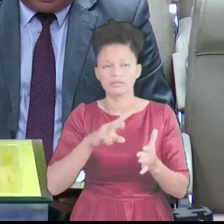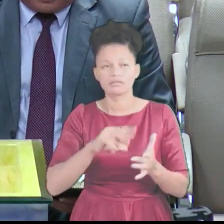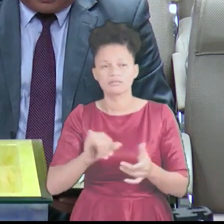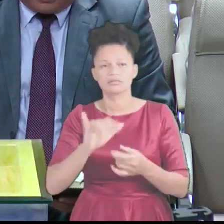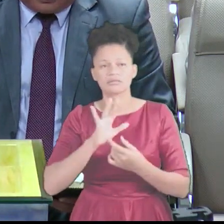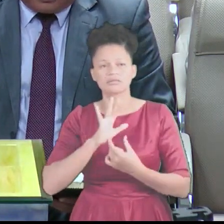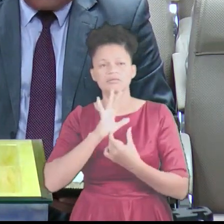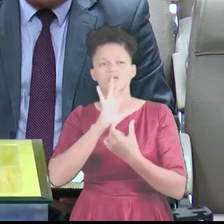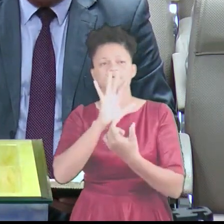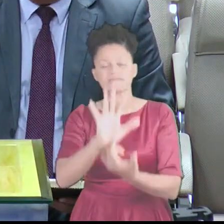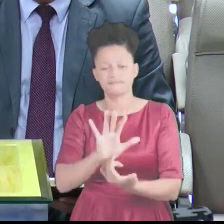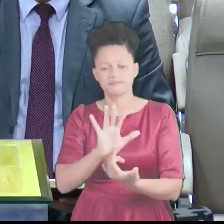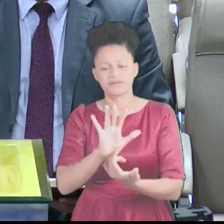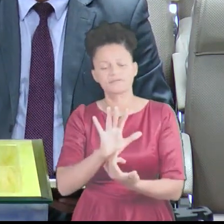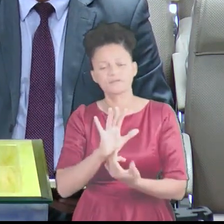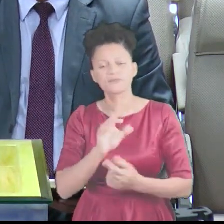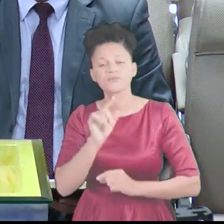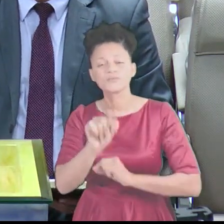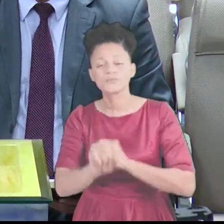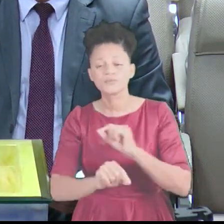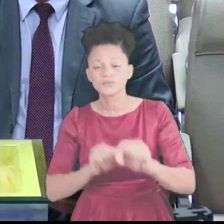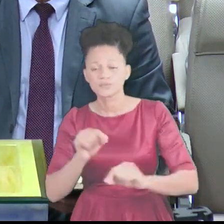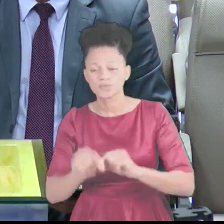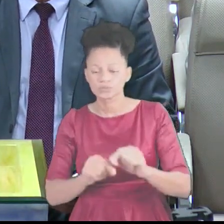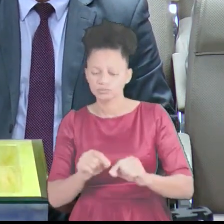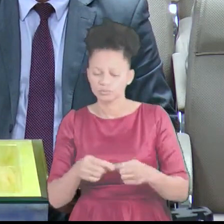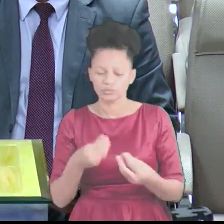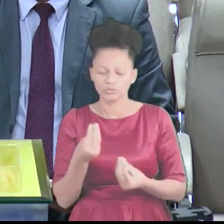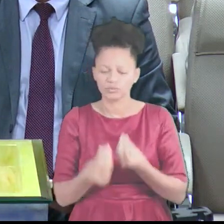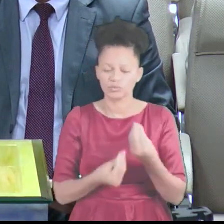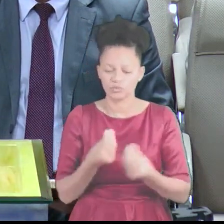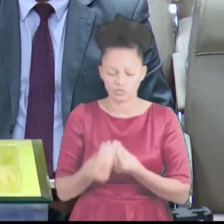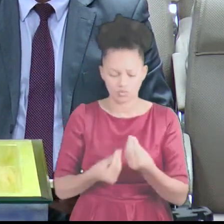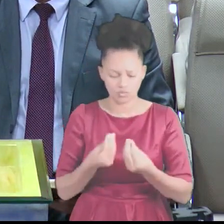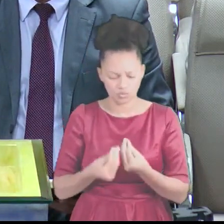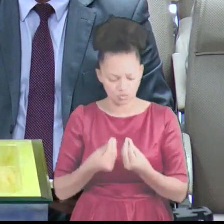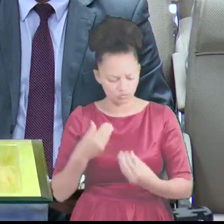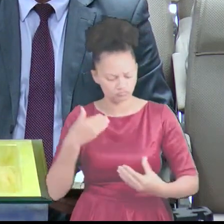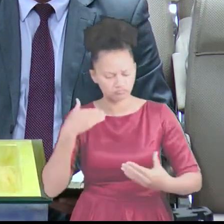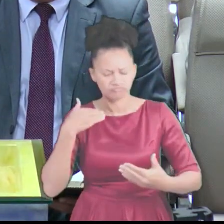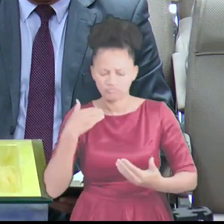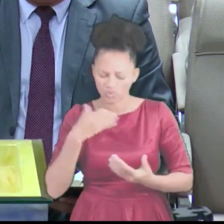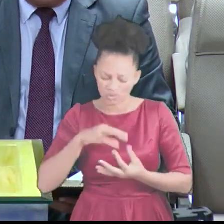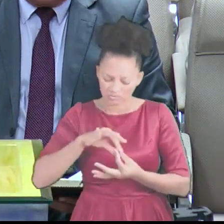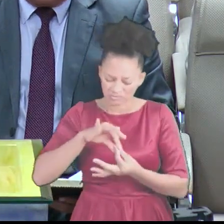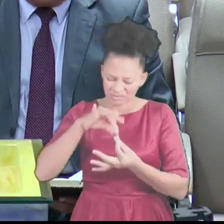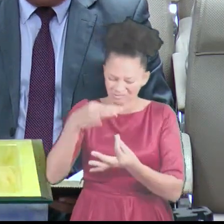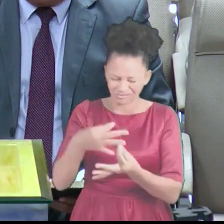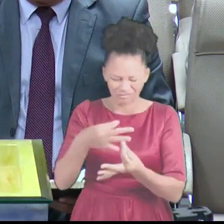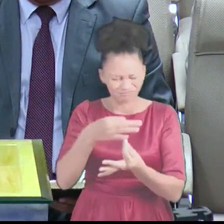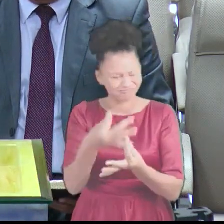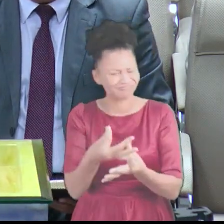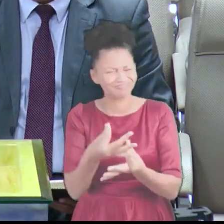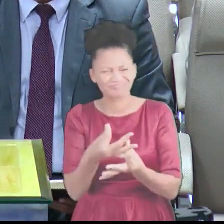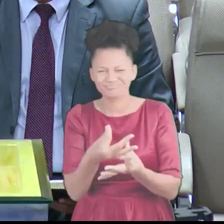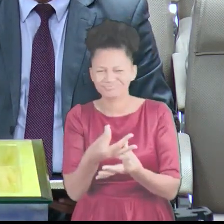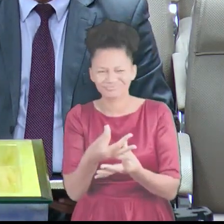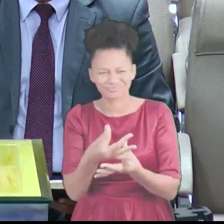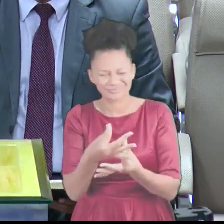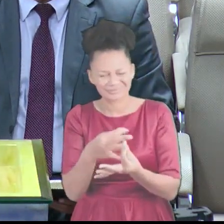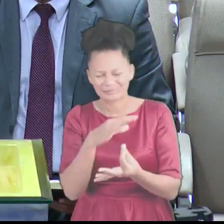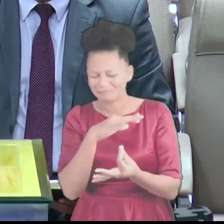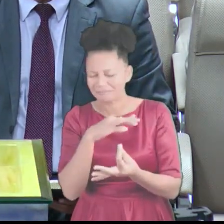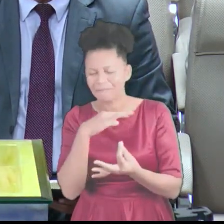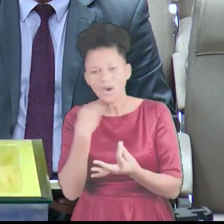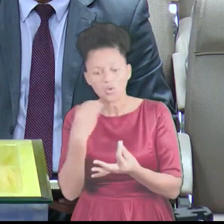mostrar exatamente a condição espiritual em que este povo se encontrava: